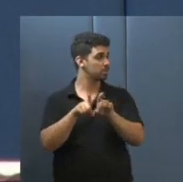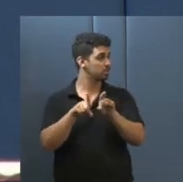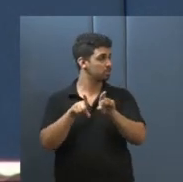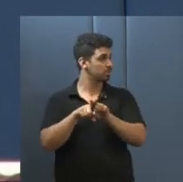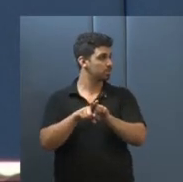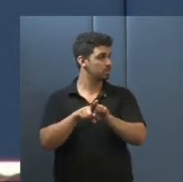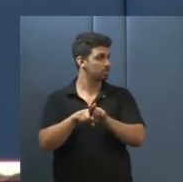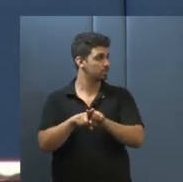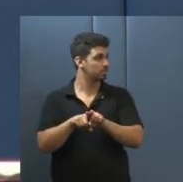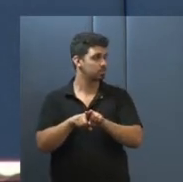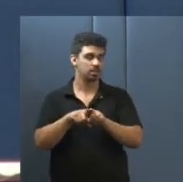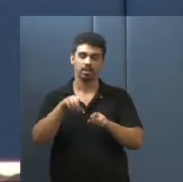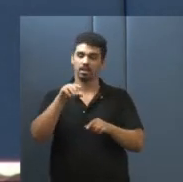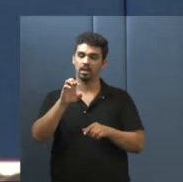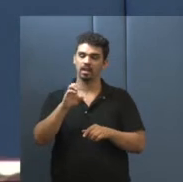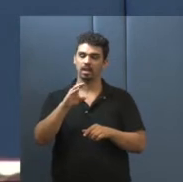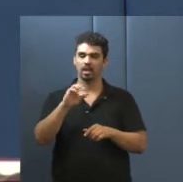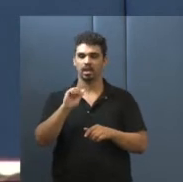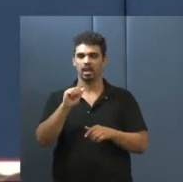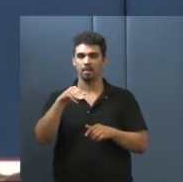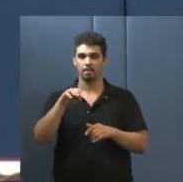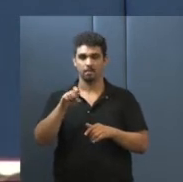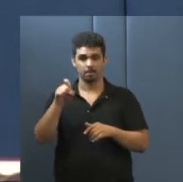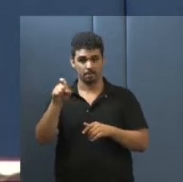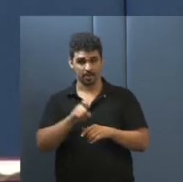da nossa SE Camex, no âmbito do Ministério da Economia,